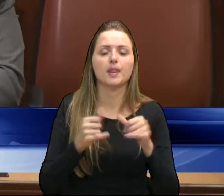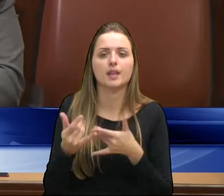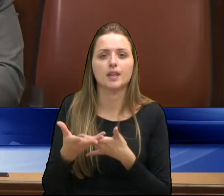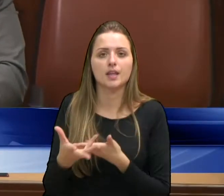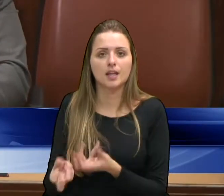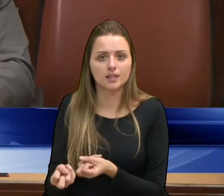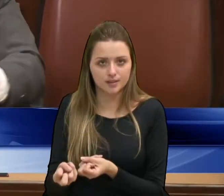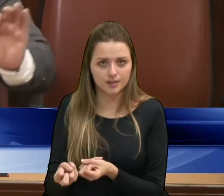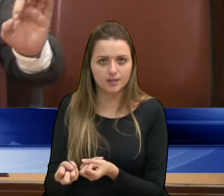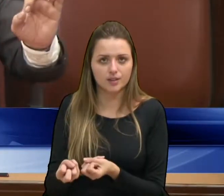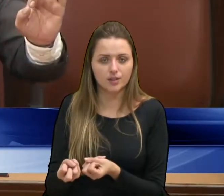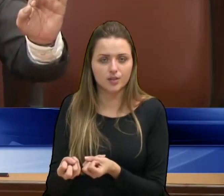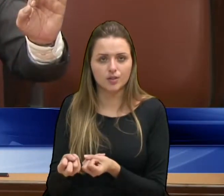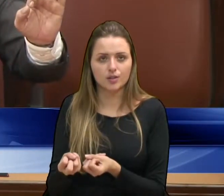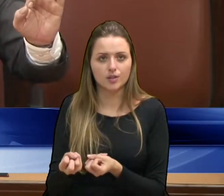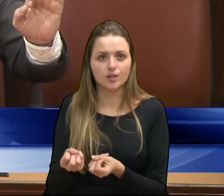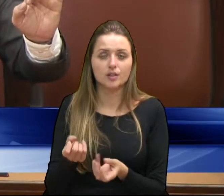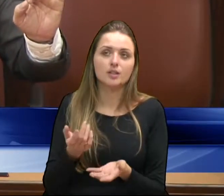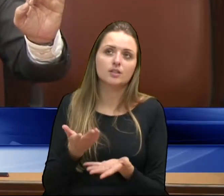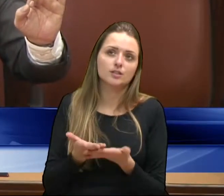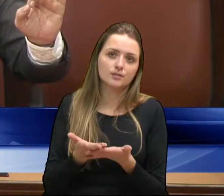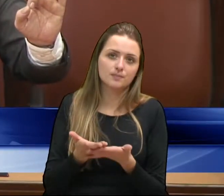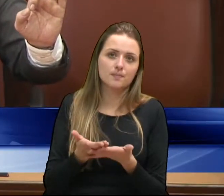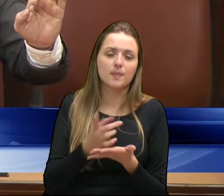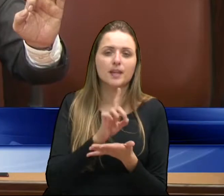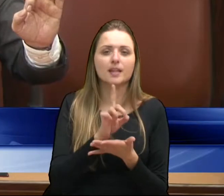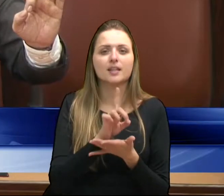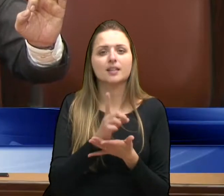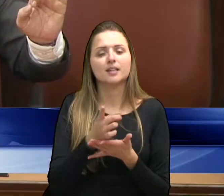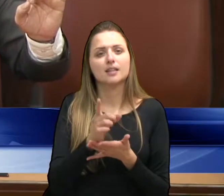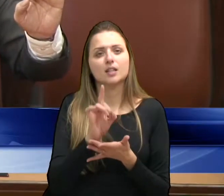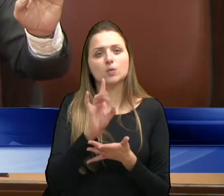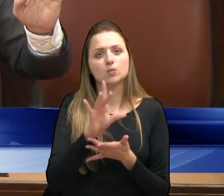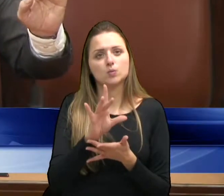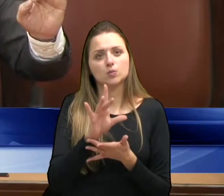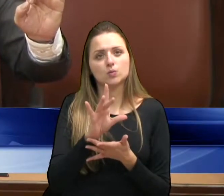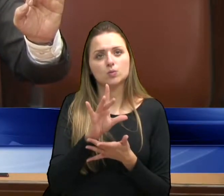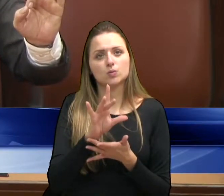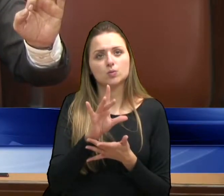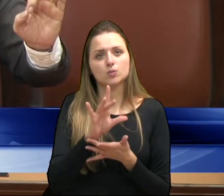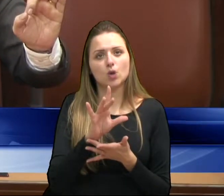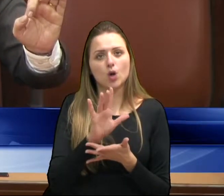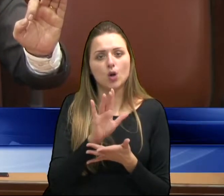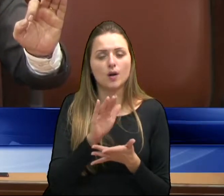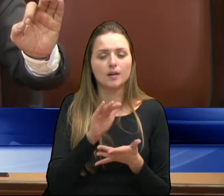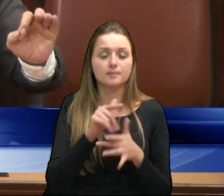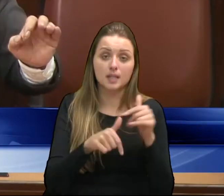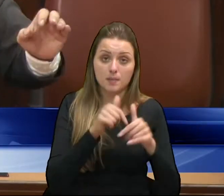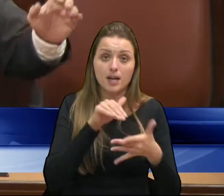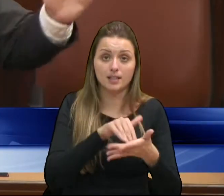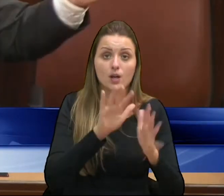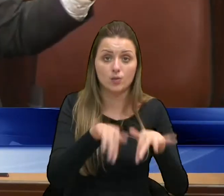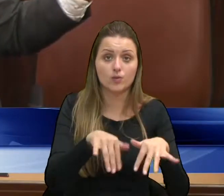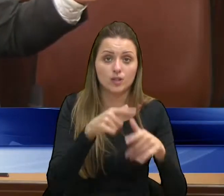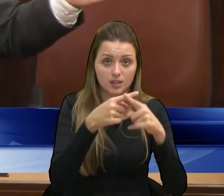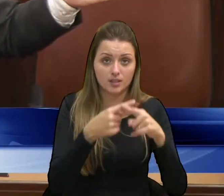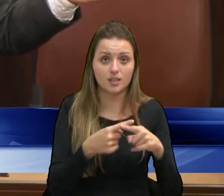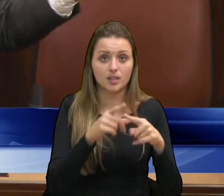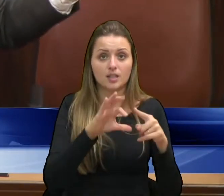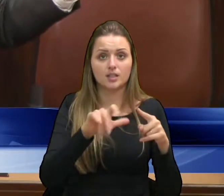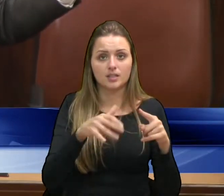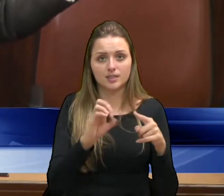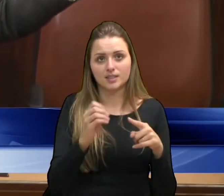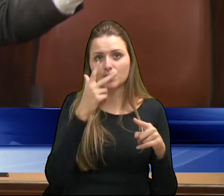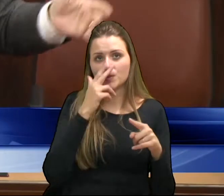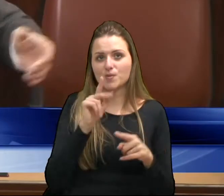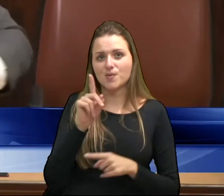né, que além deles operarem até a conclusão da licitação, conforme eu